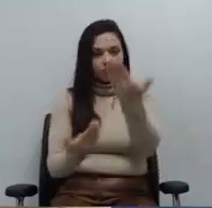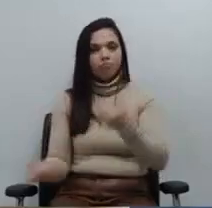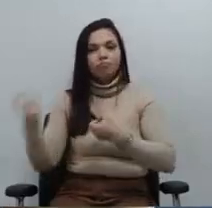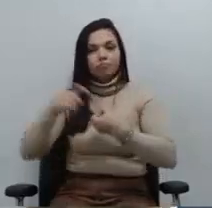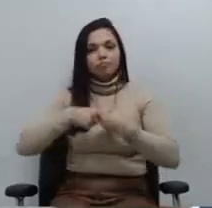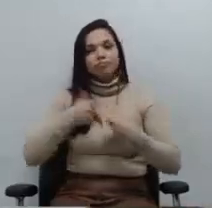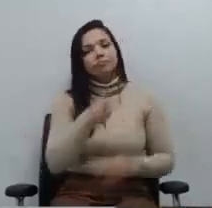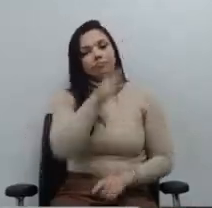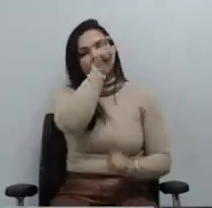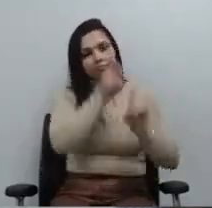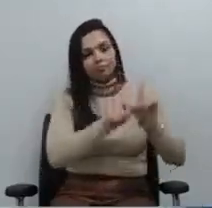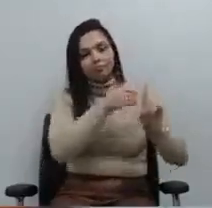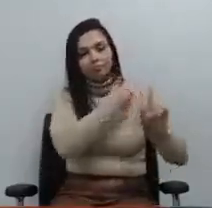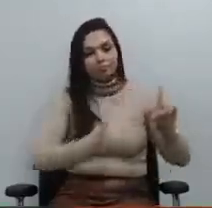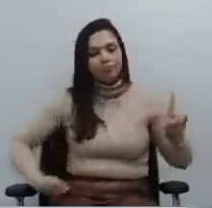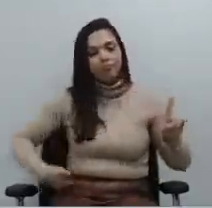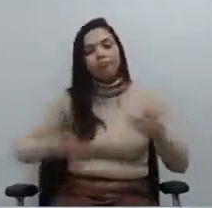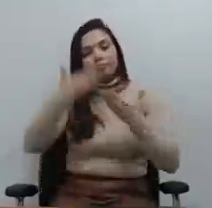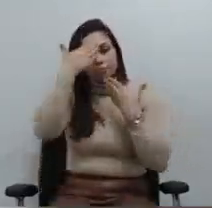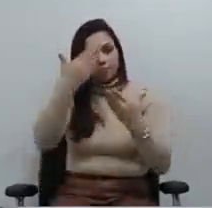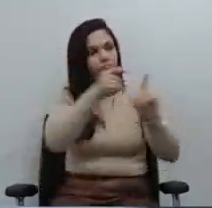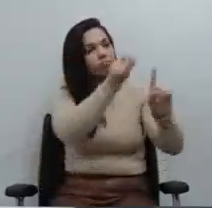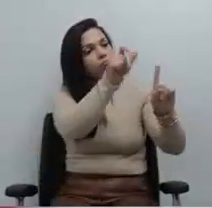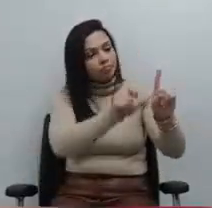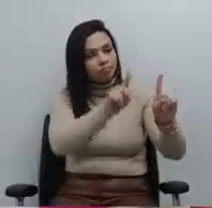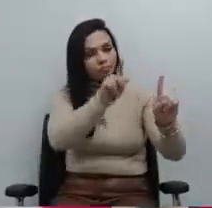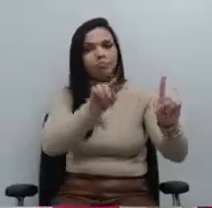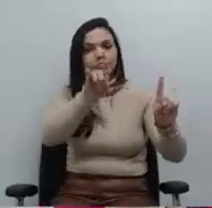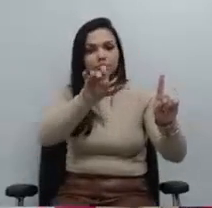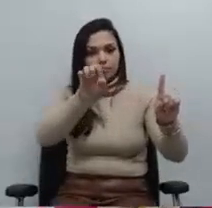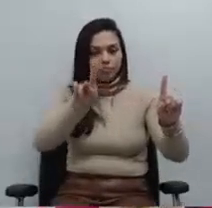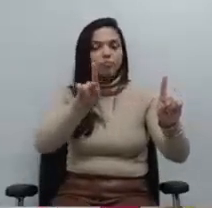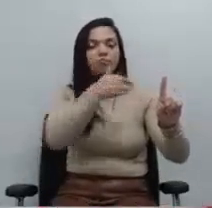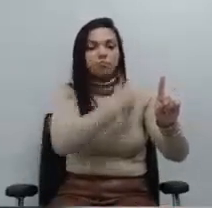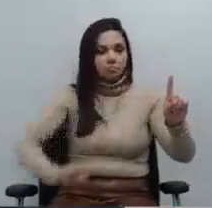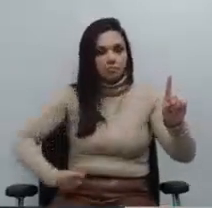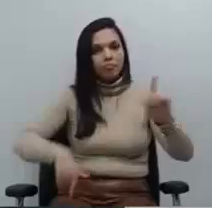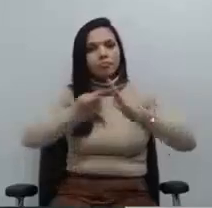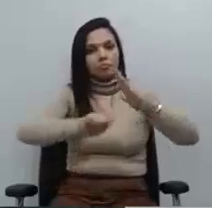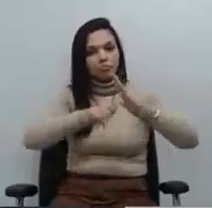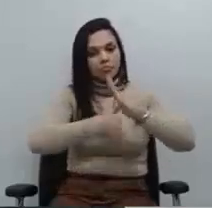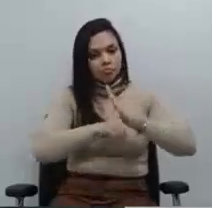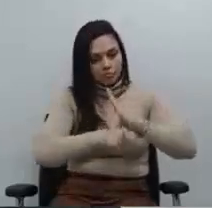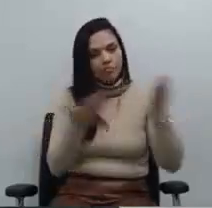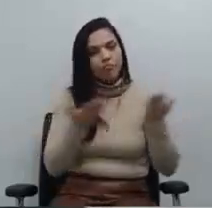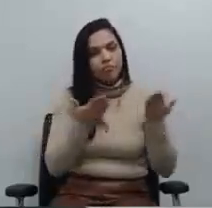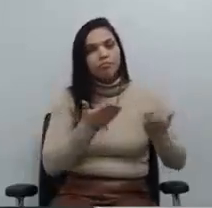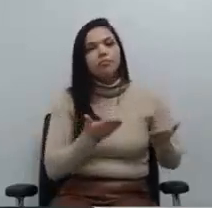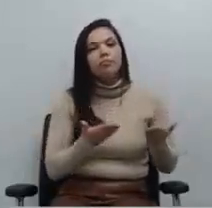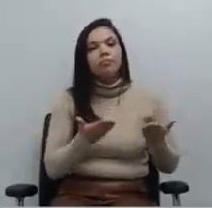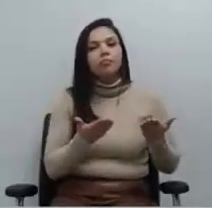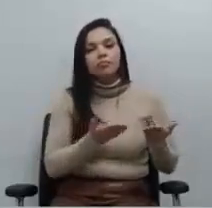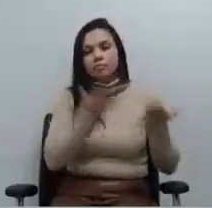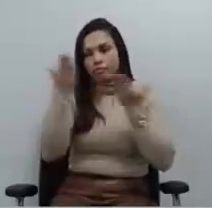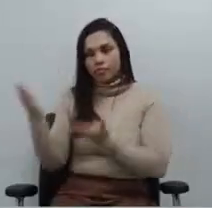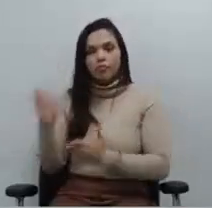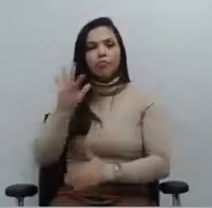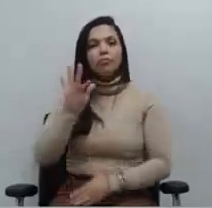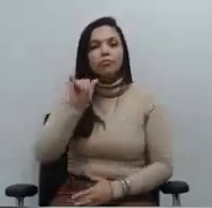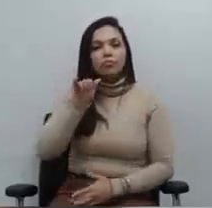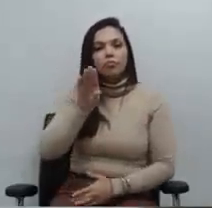palavra. Agradeço à excelentíssima presidente da APADEP. Passo pela ordem de inscrição a palavra ao excelentíssimo conselheiro Fábio Jacinto